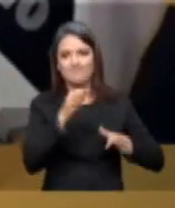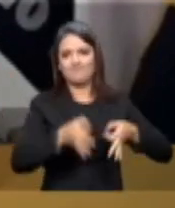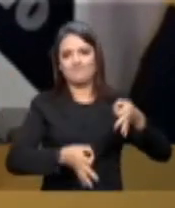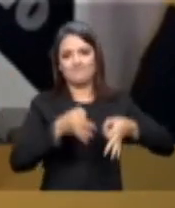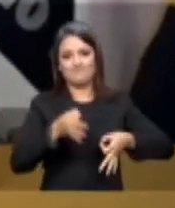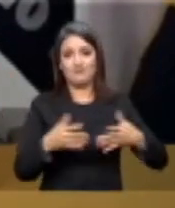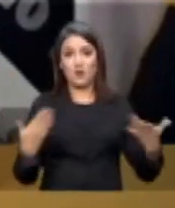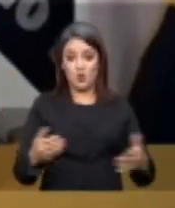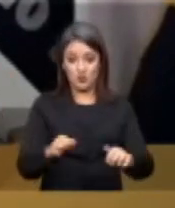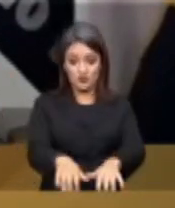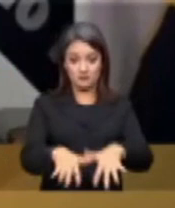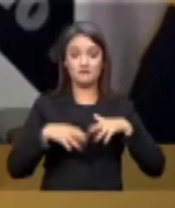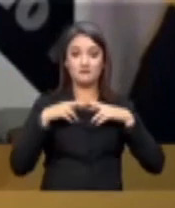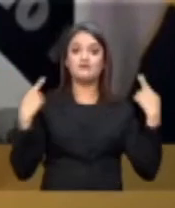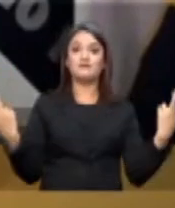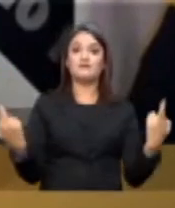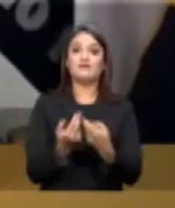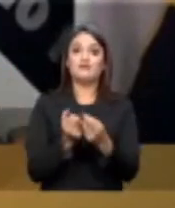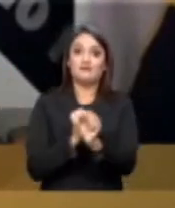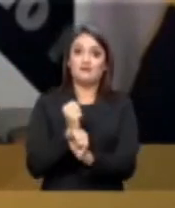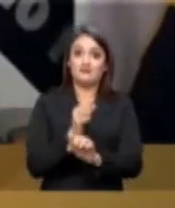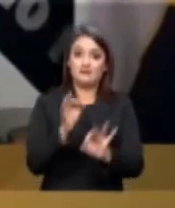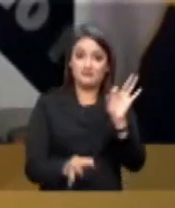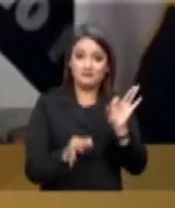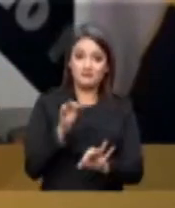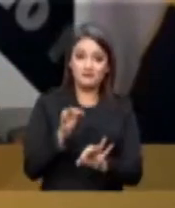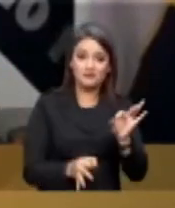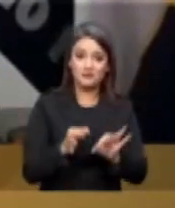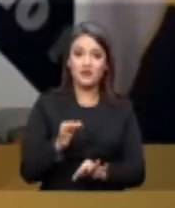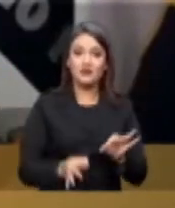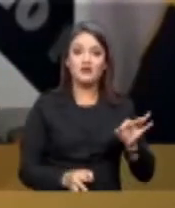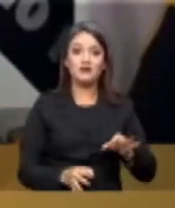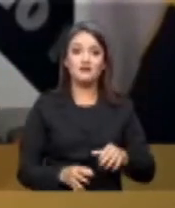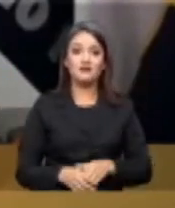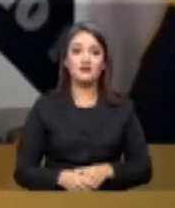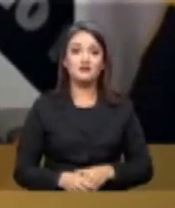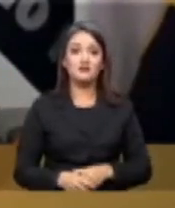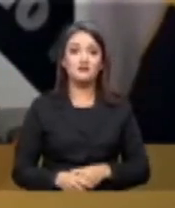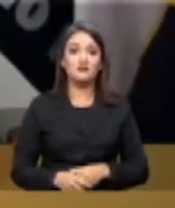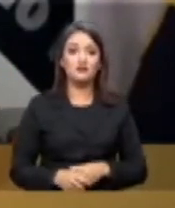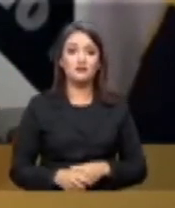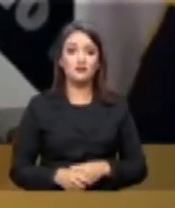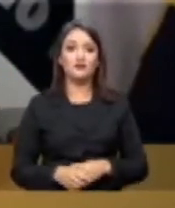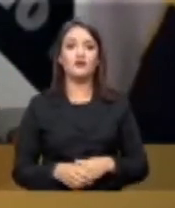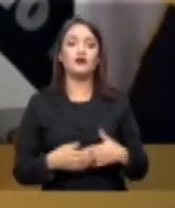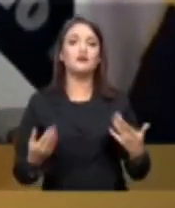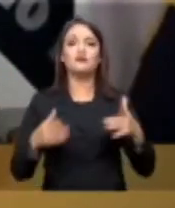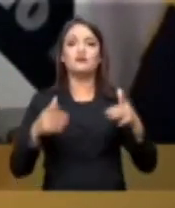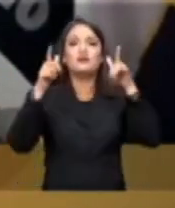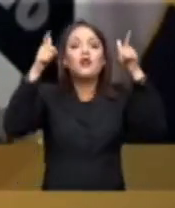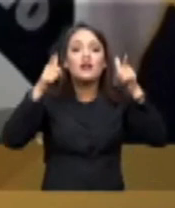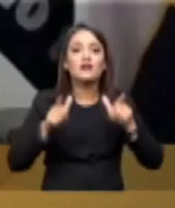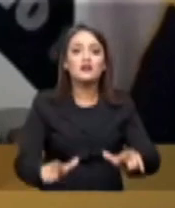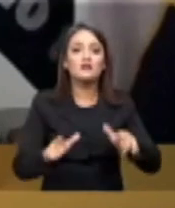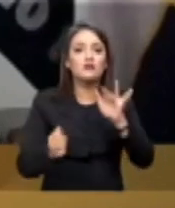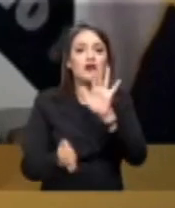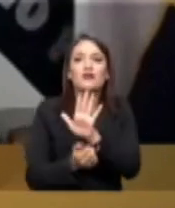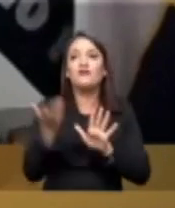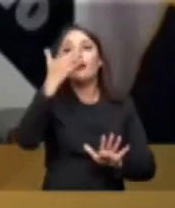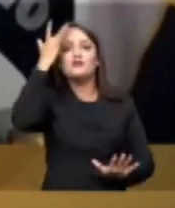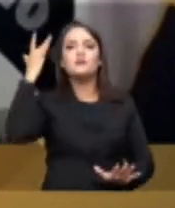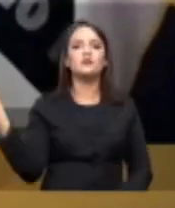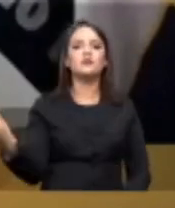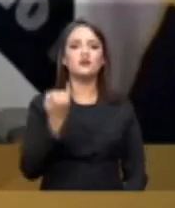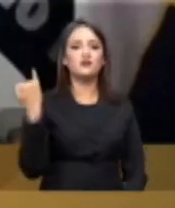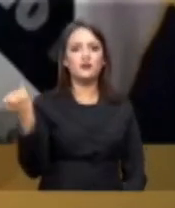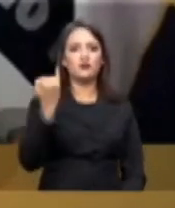plenária inaugural do ano judiciário, neste recinto povoado por grandes nomes, com grandes prestações